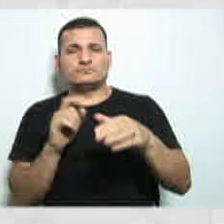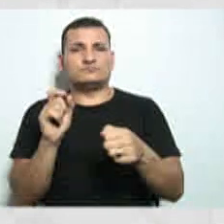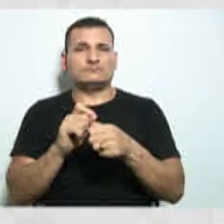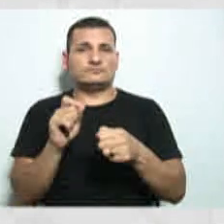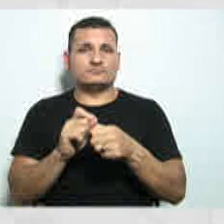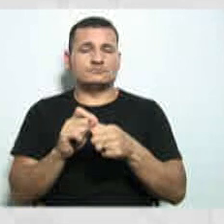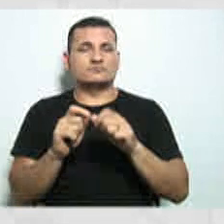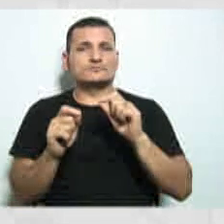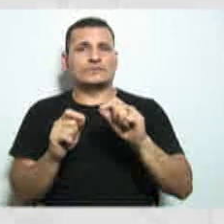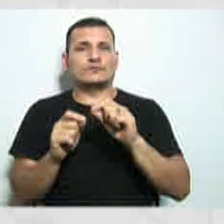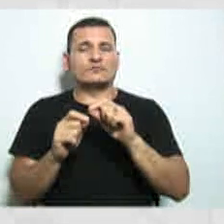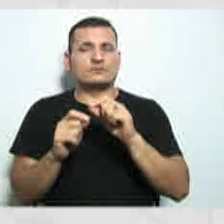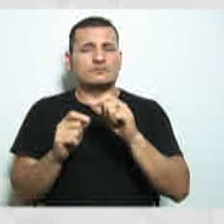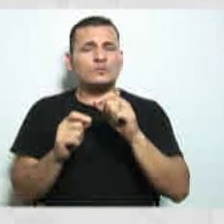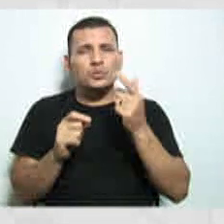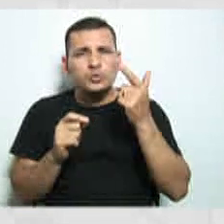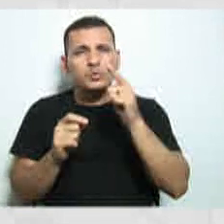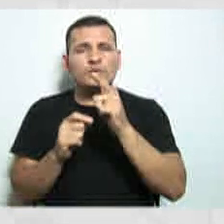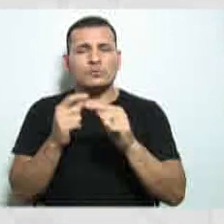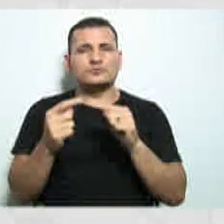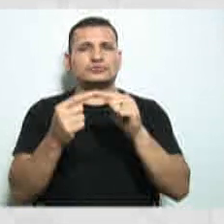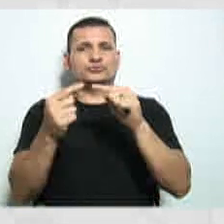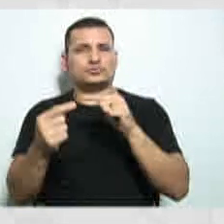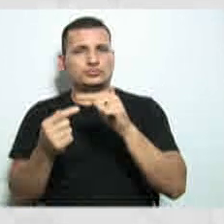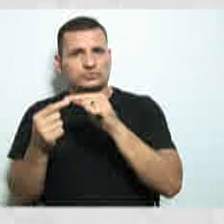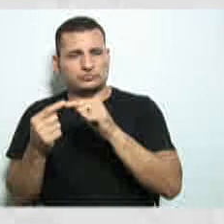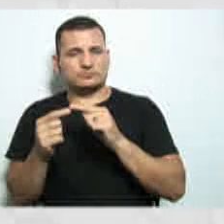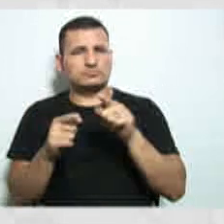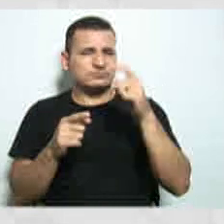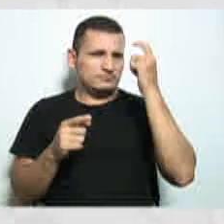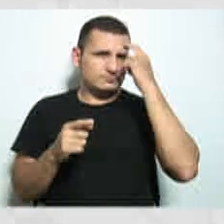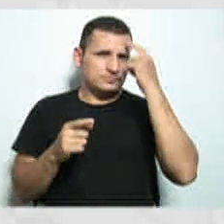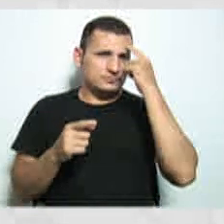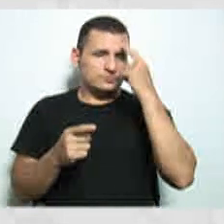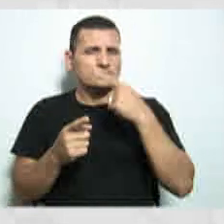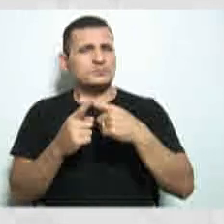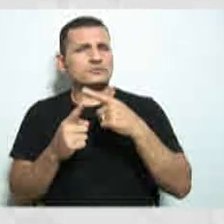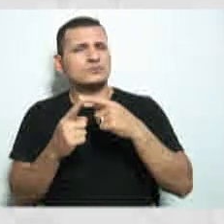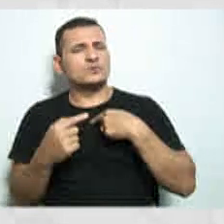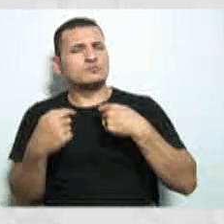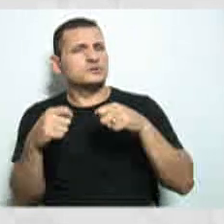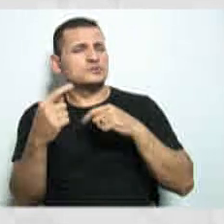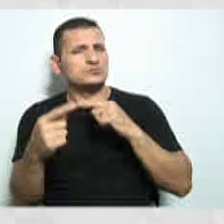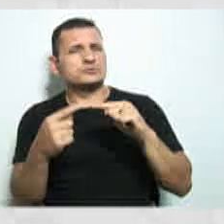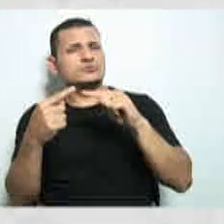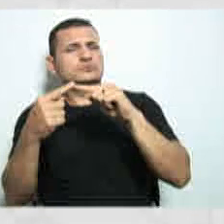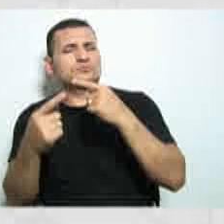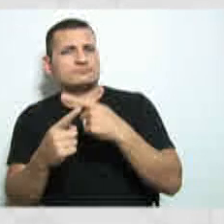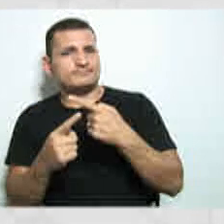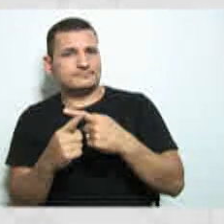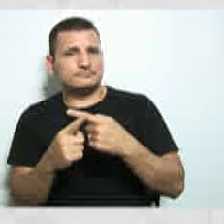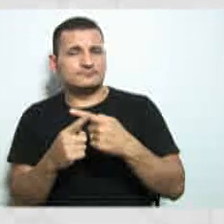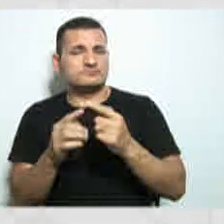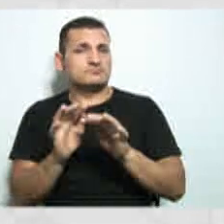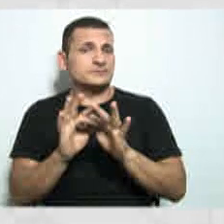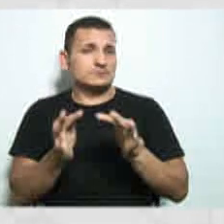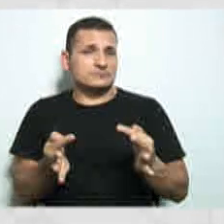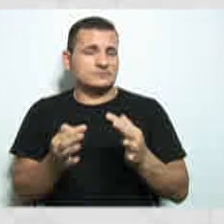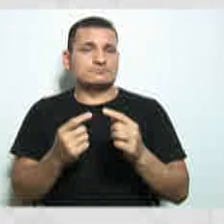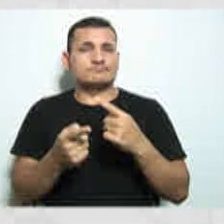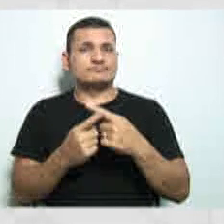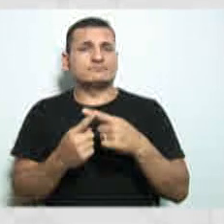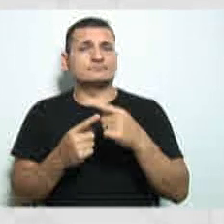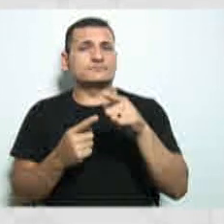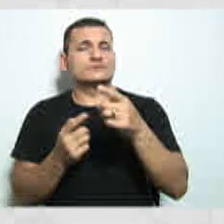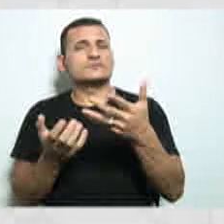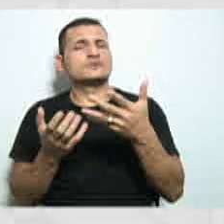a atender esses objetivos. E aí você pensa, meu Deus, por que eu preciso atender esses objetivos? É muito simples. O que você quer ser